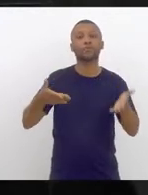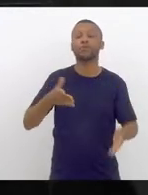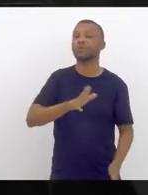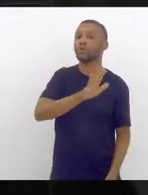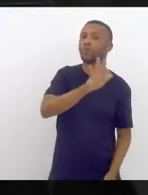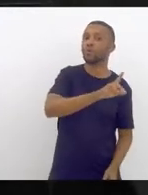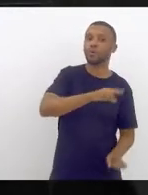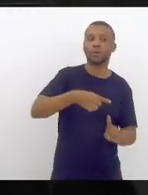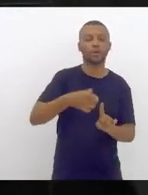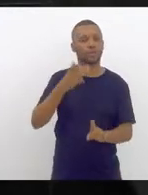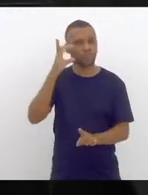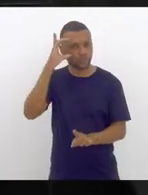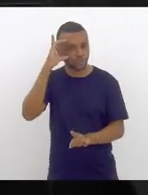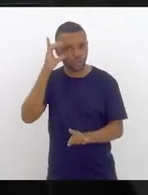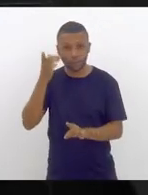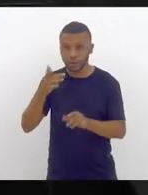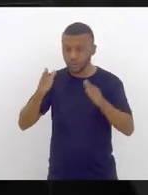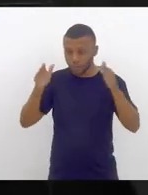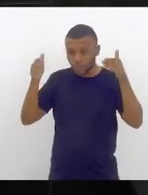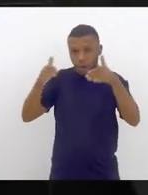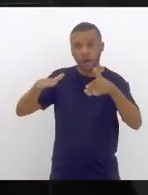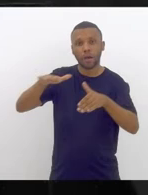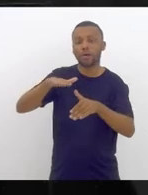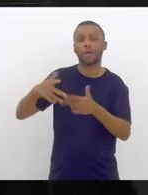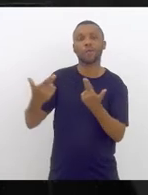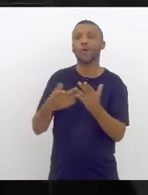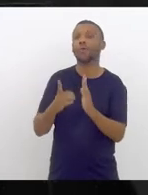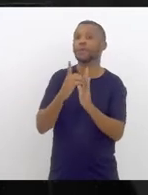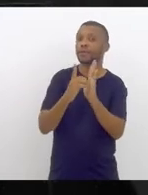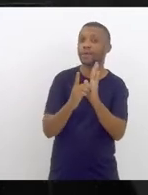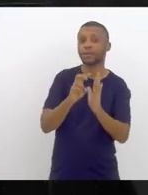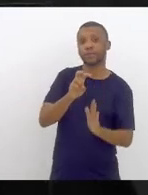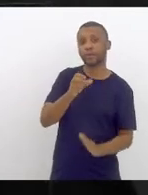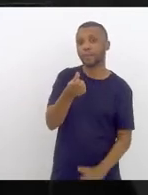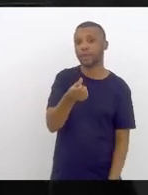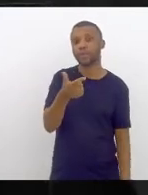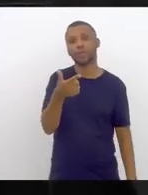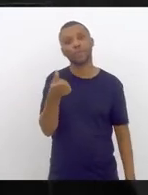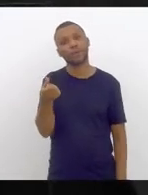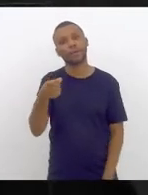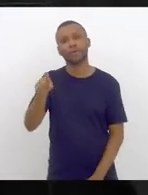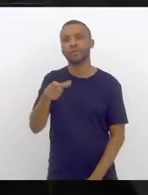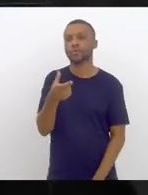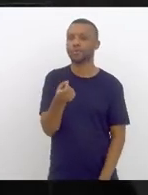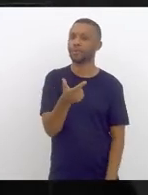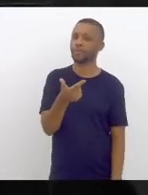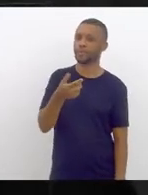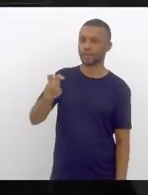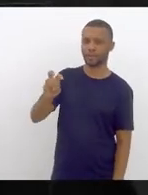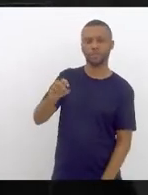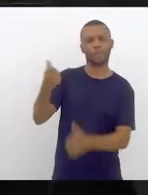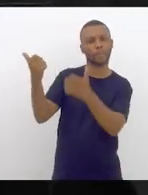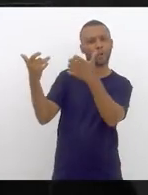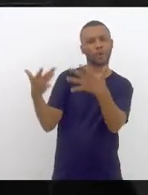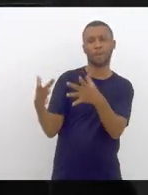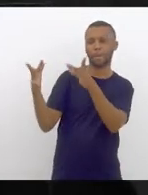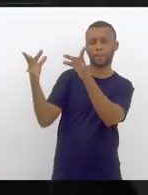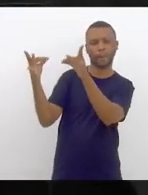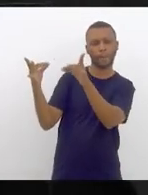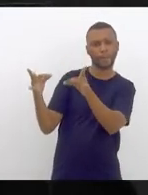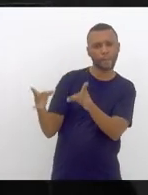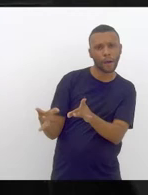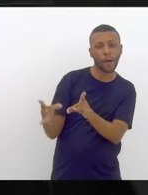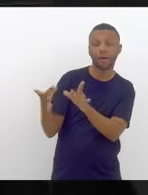a educação de surdos Como por exemplo o decreto 5626 de 2005 né que que disciplina e detalhe e